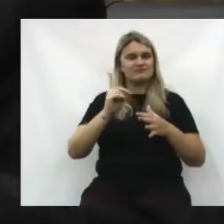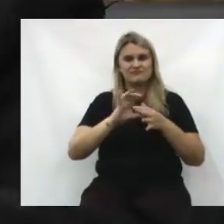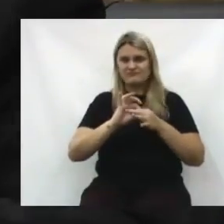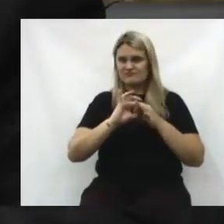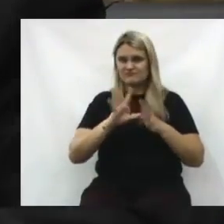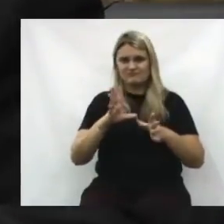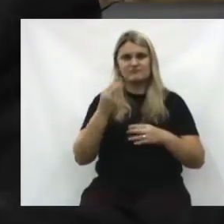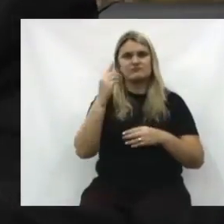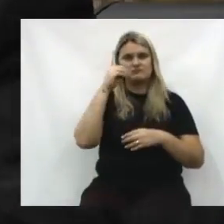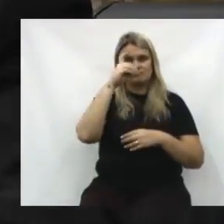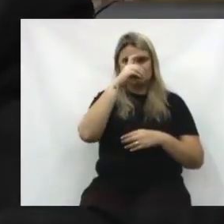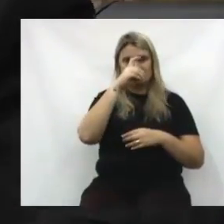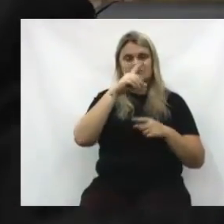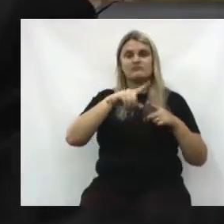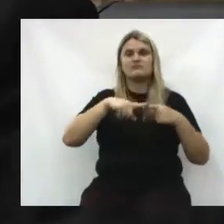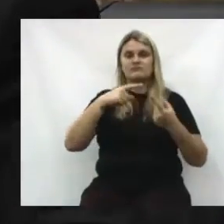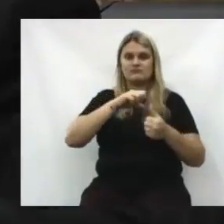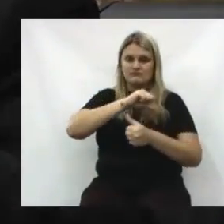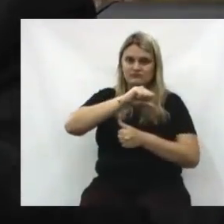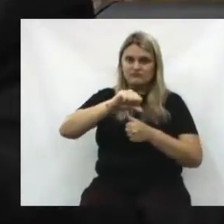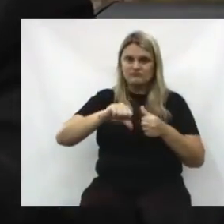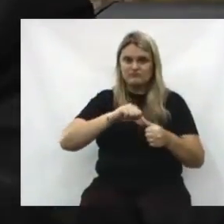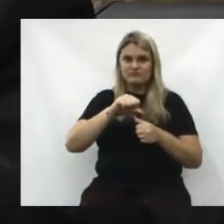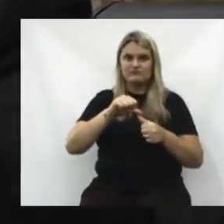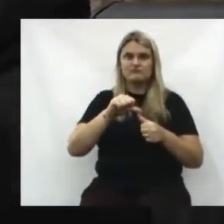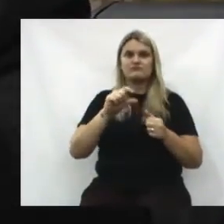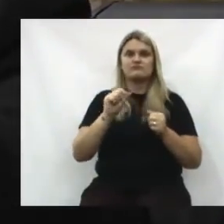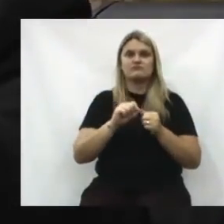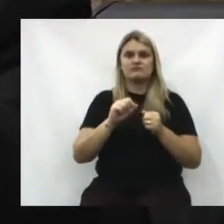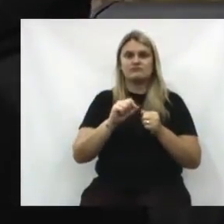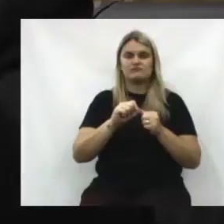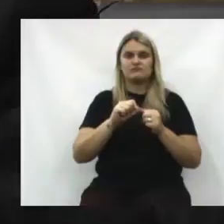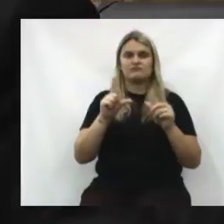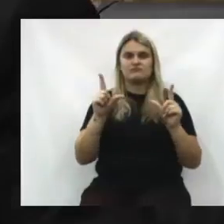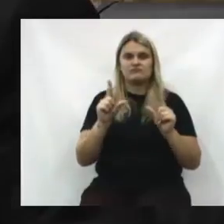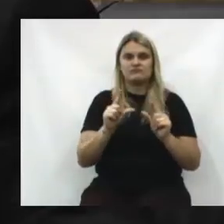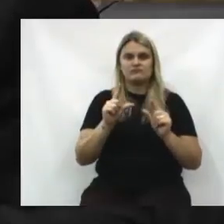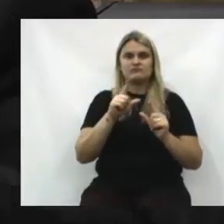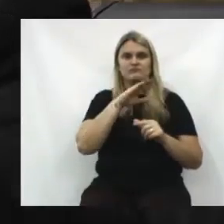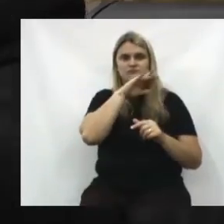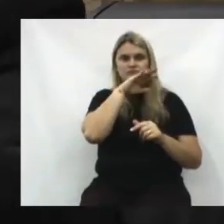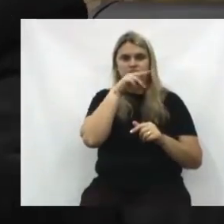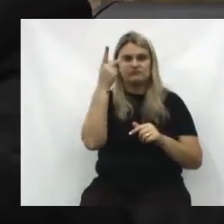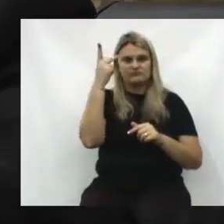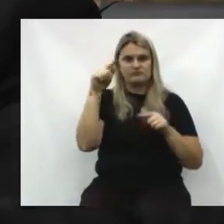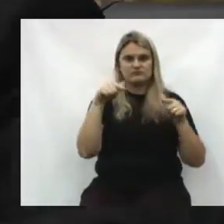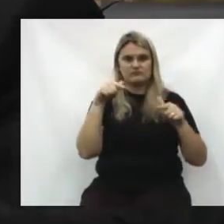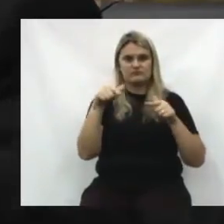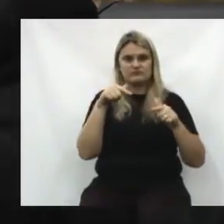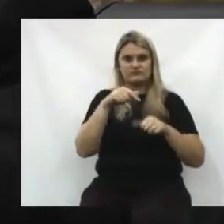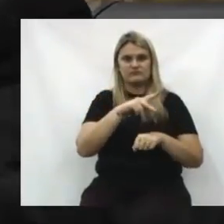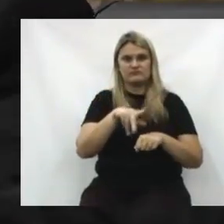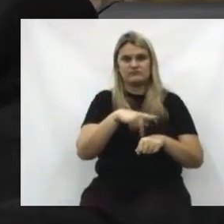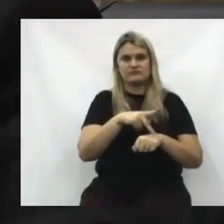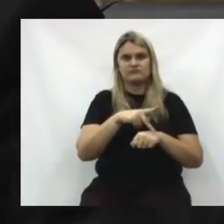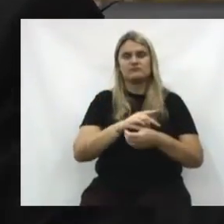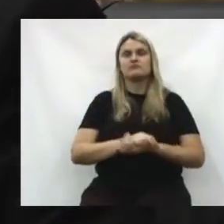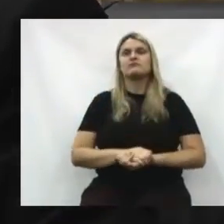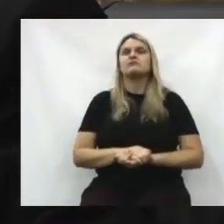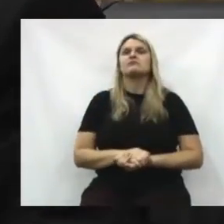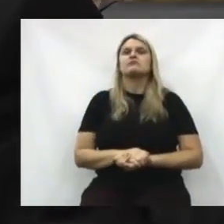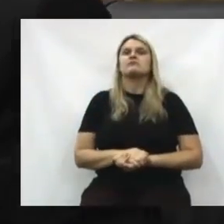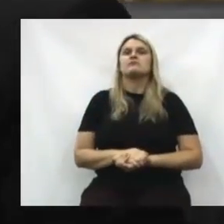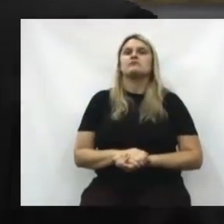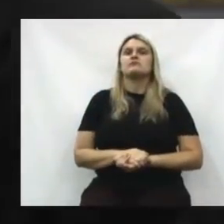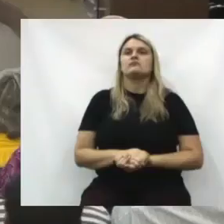se não impedir, que será difícil, mas no mínimo alterá-la para uma condição menos ruim para os trabalhadores